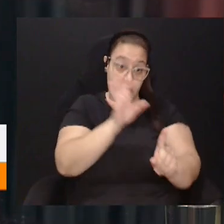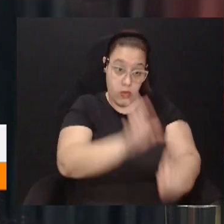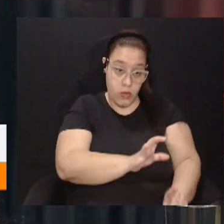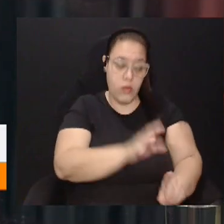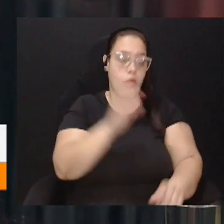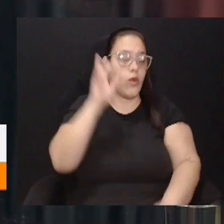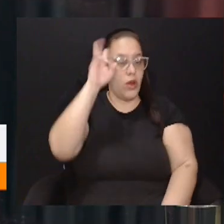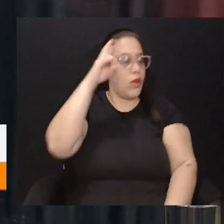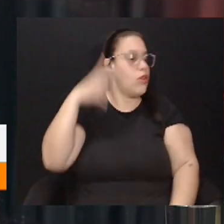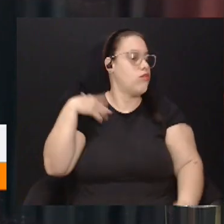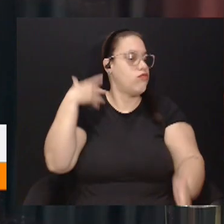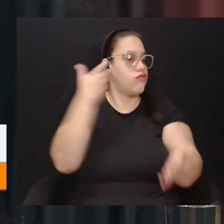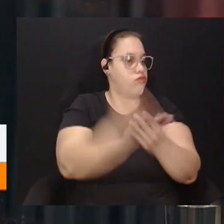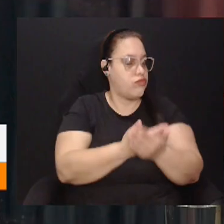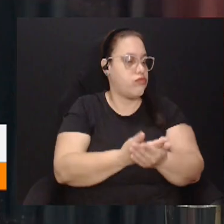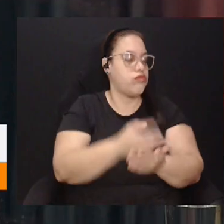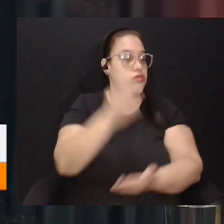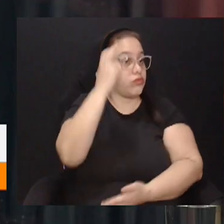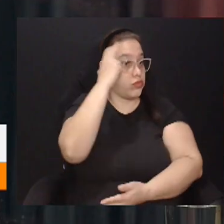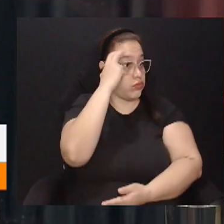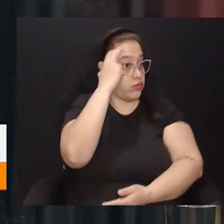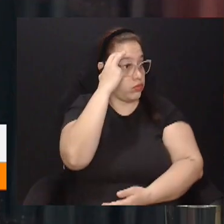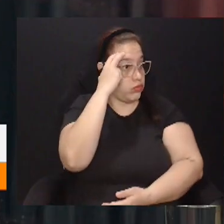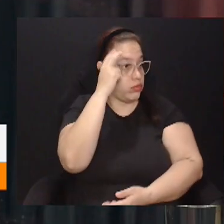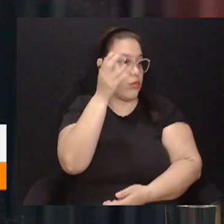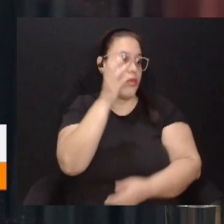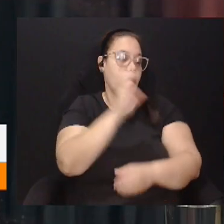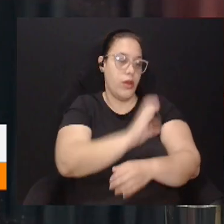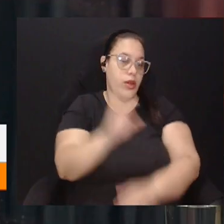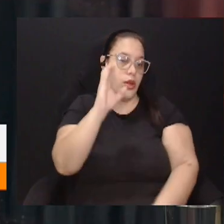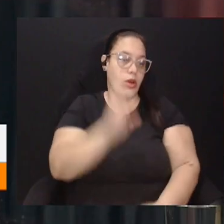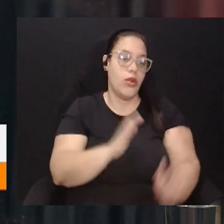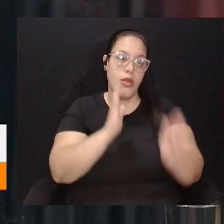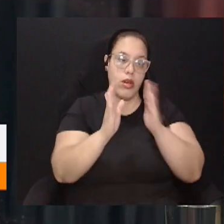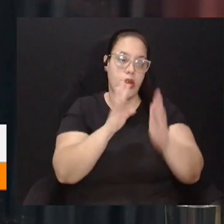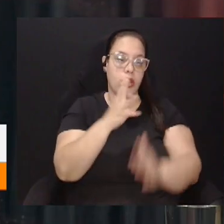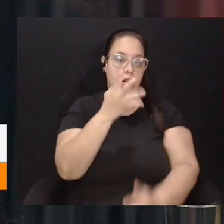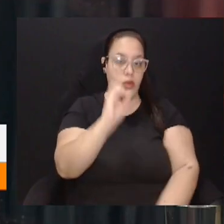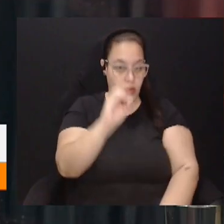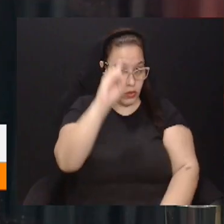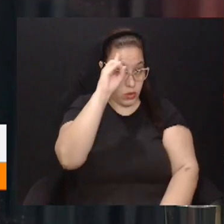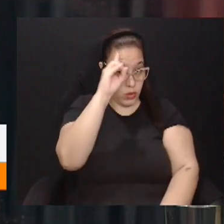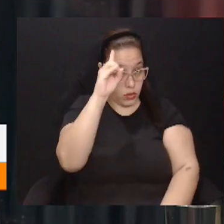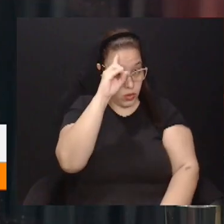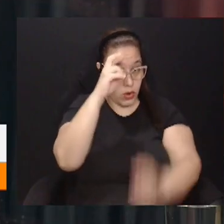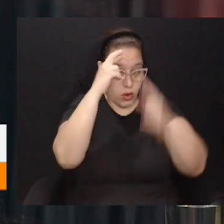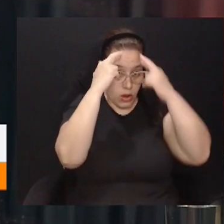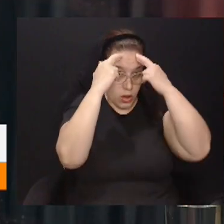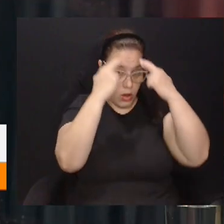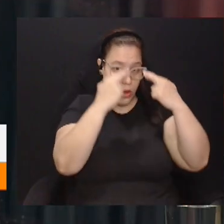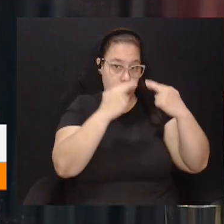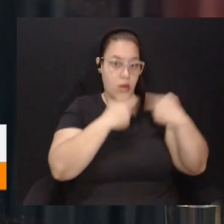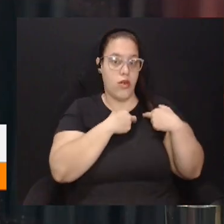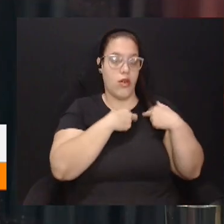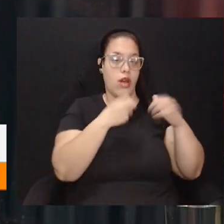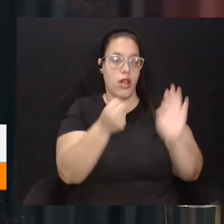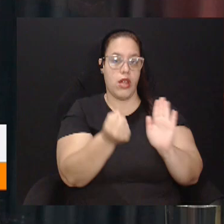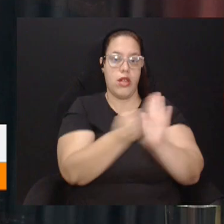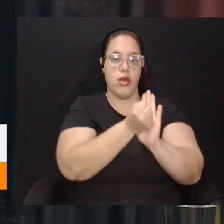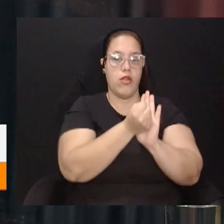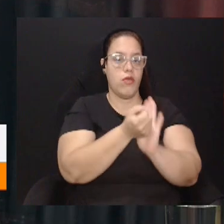católica. Então, o que se percebe nesse período da quaresma é um respeito a esta tradição de não